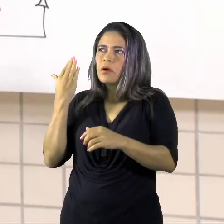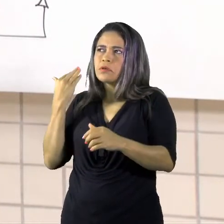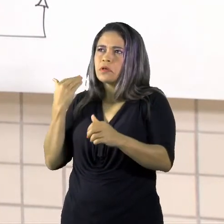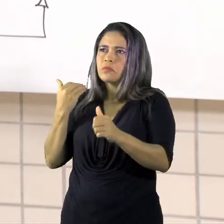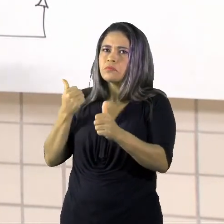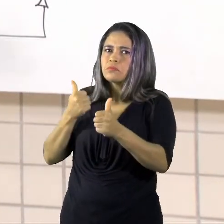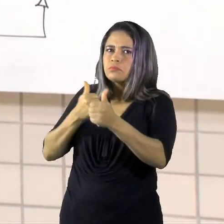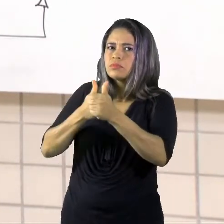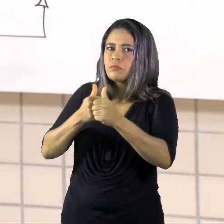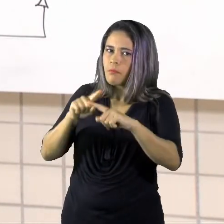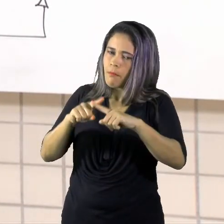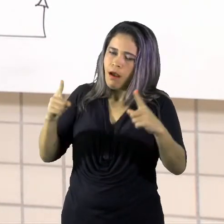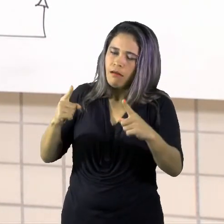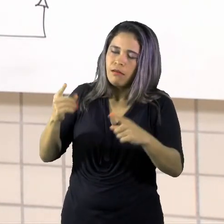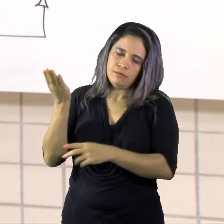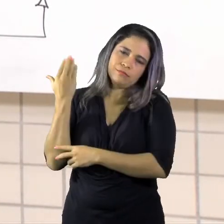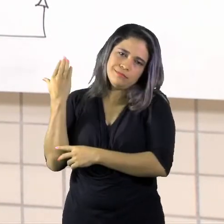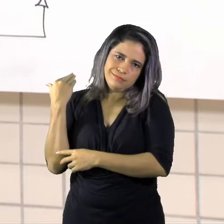passado.